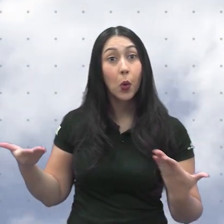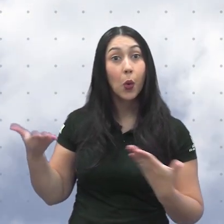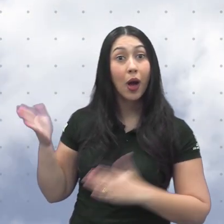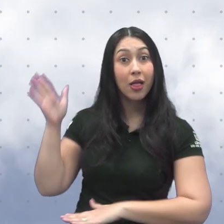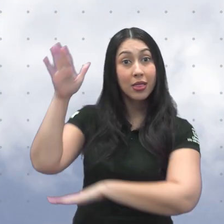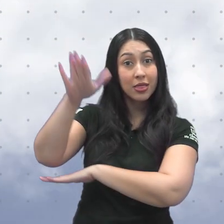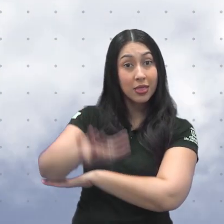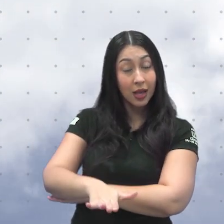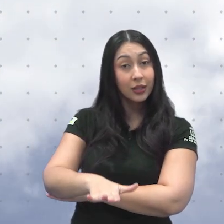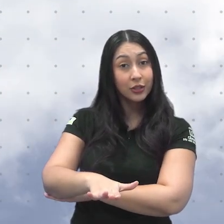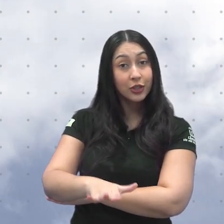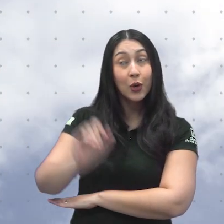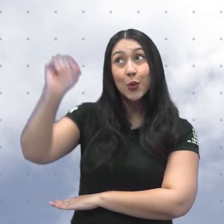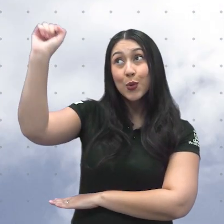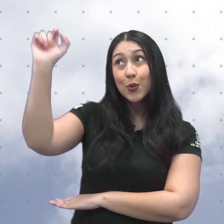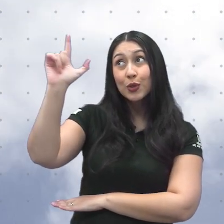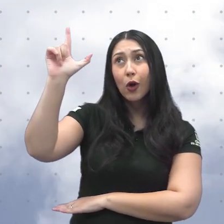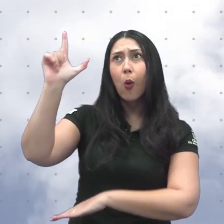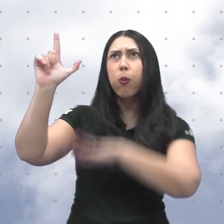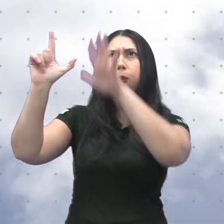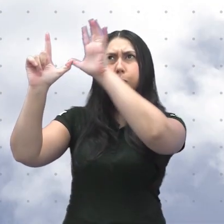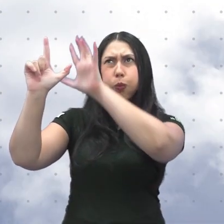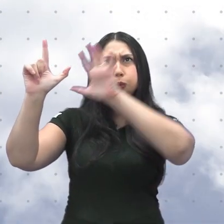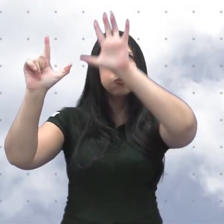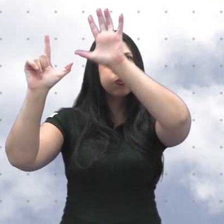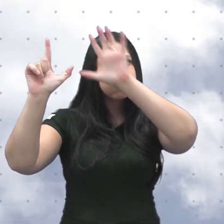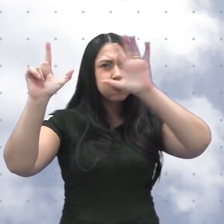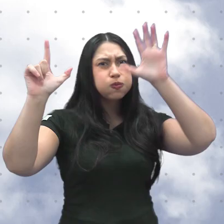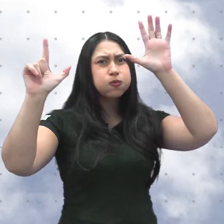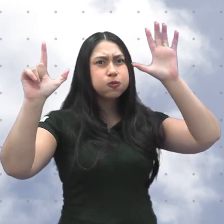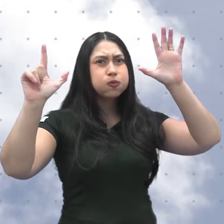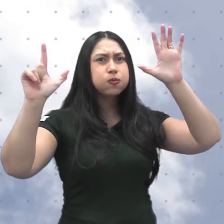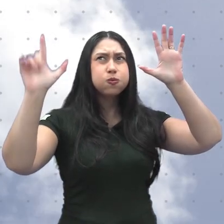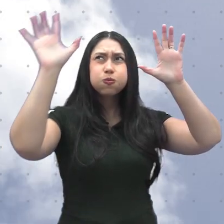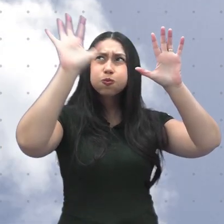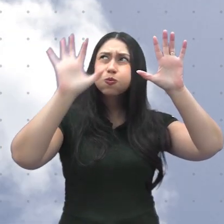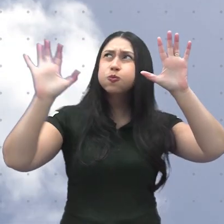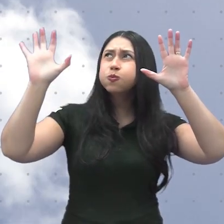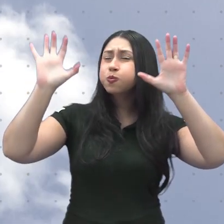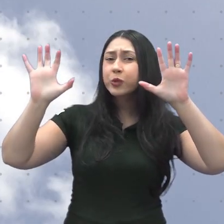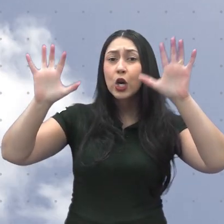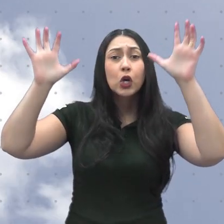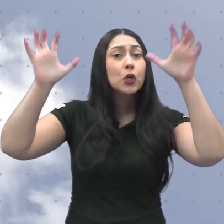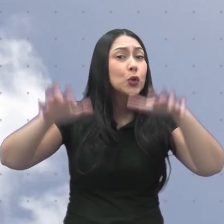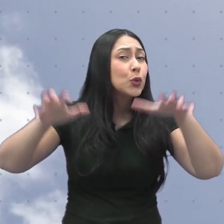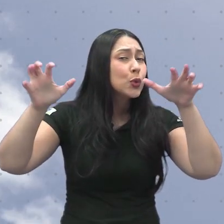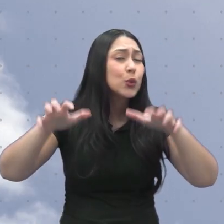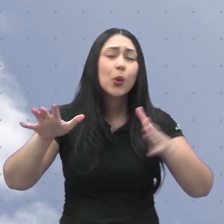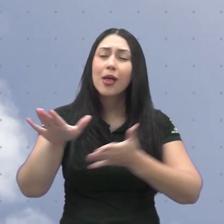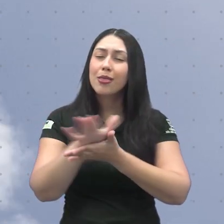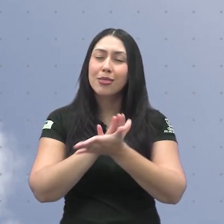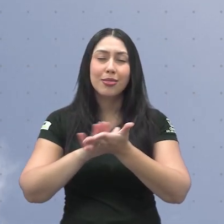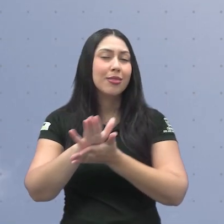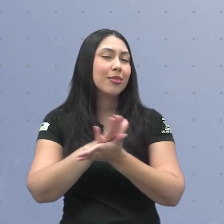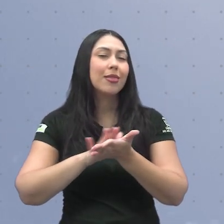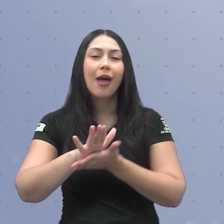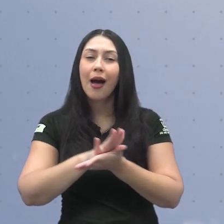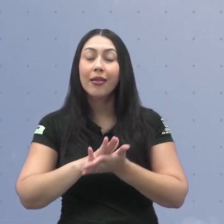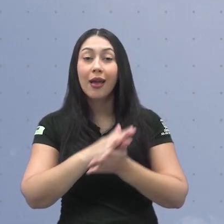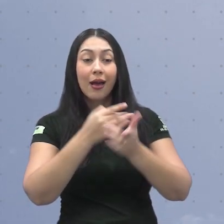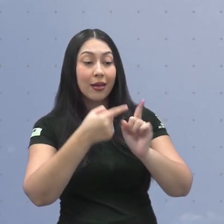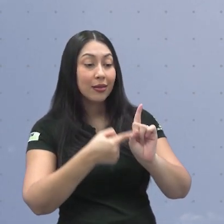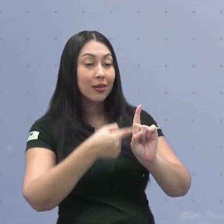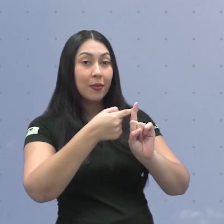A tarde de hoje, quarta-feira, será de sol com muitas nuvens e com períodos de céu nublado. Não há probabilidade de